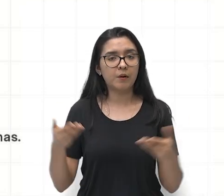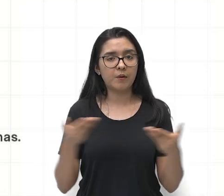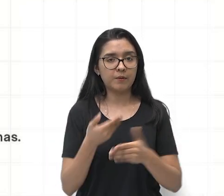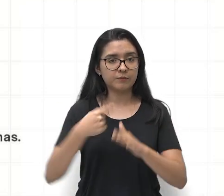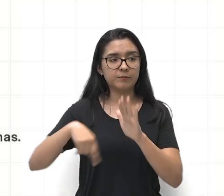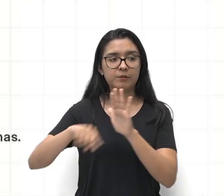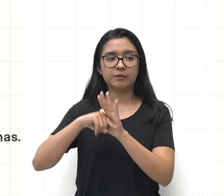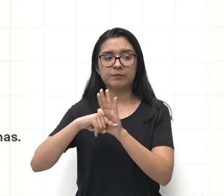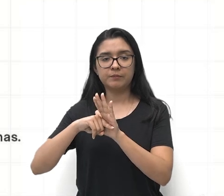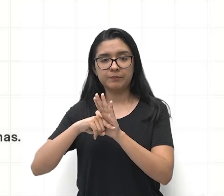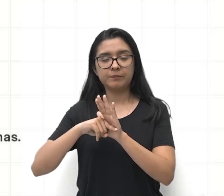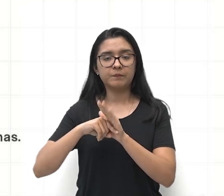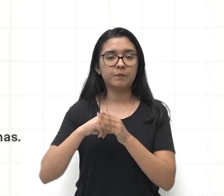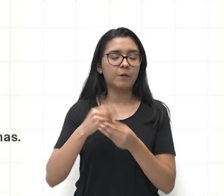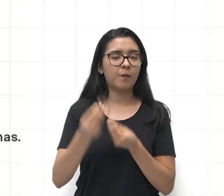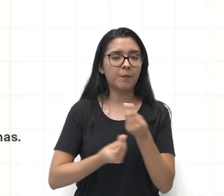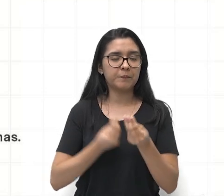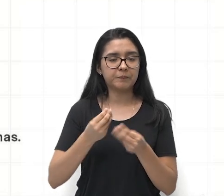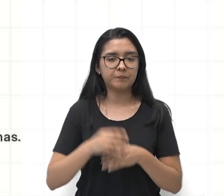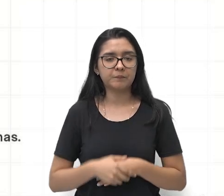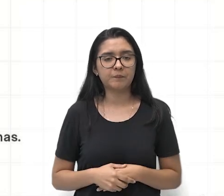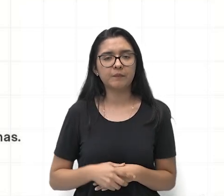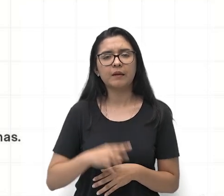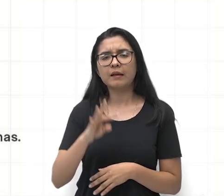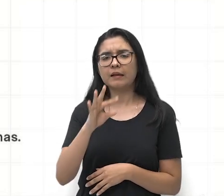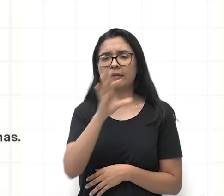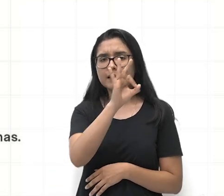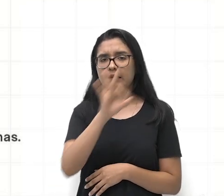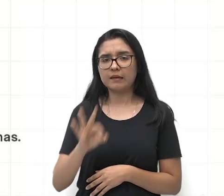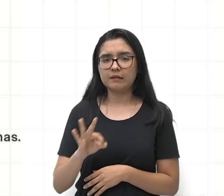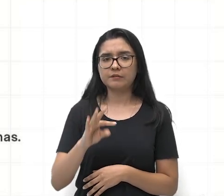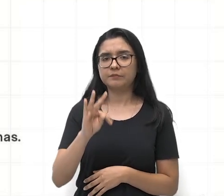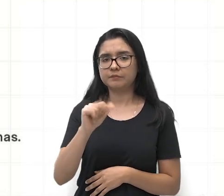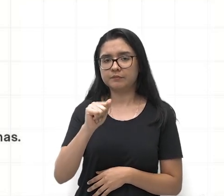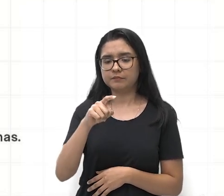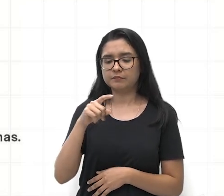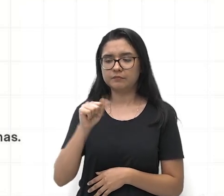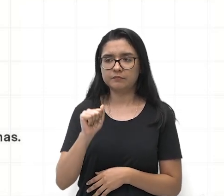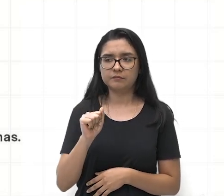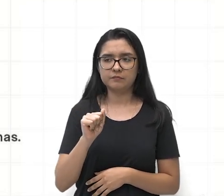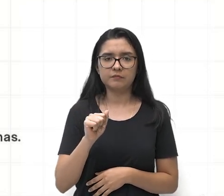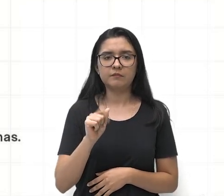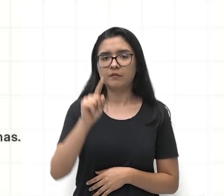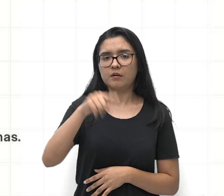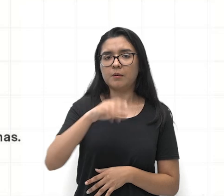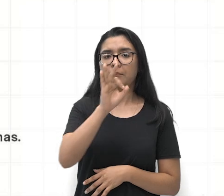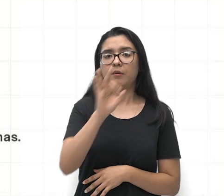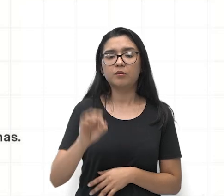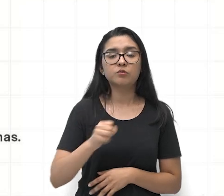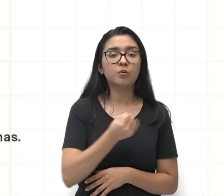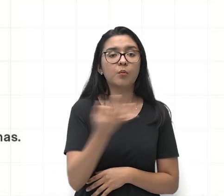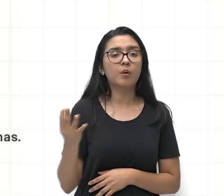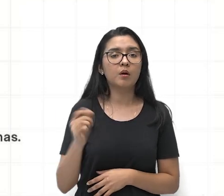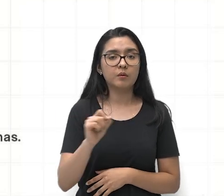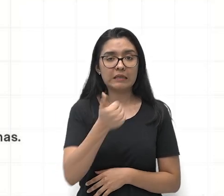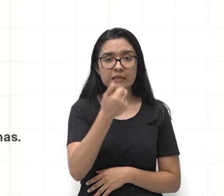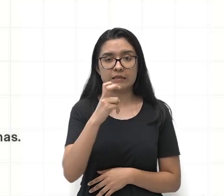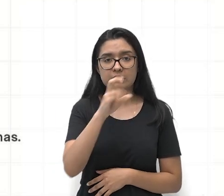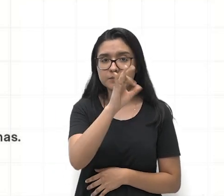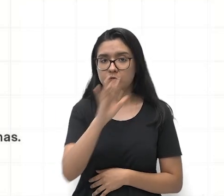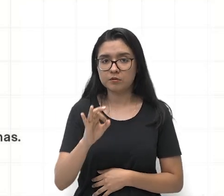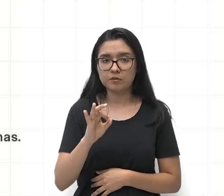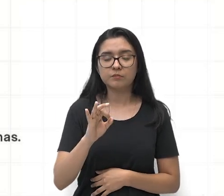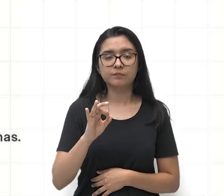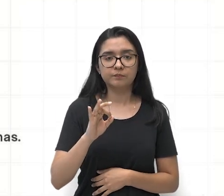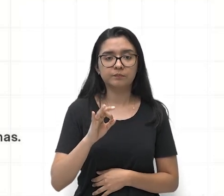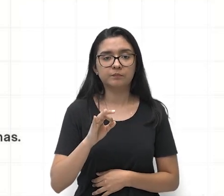Subtrai. Subtrai de quanto? Da taxa. No caso aqui do nosso problema, a taxa percentual é de quanto?